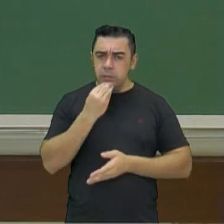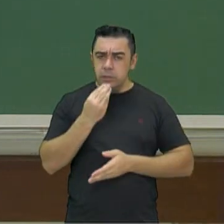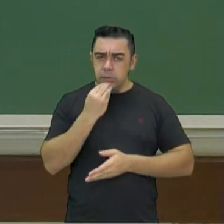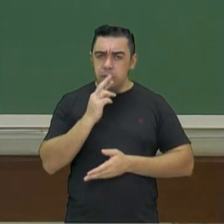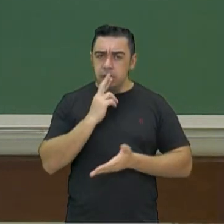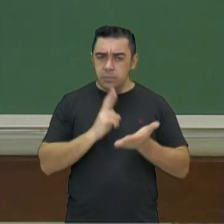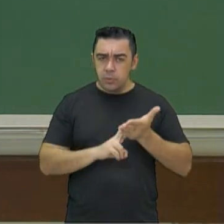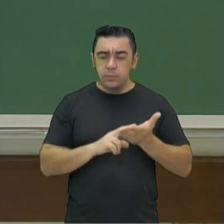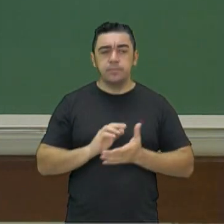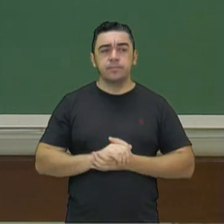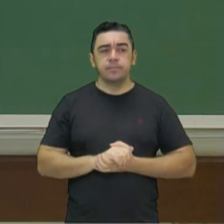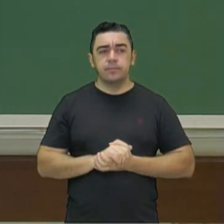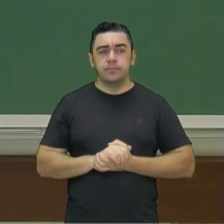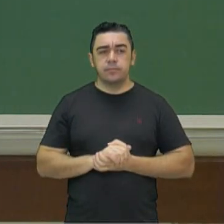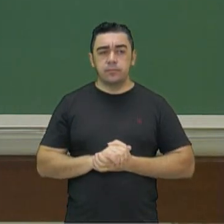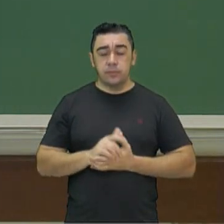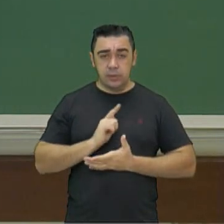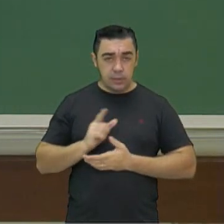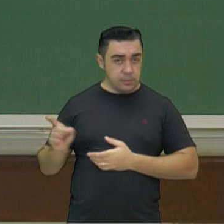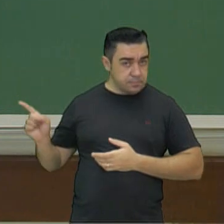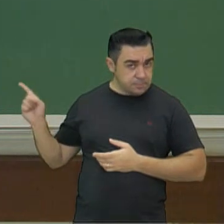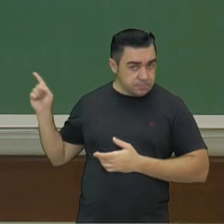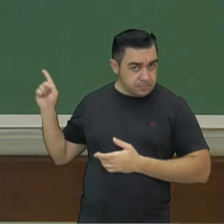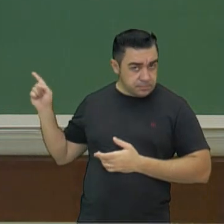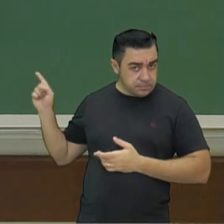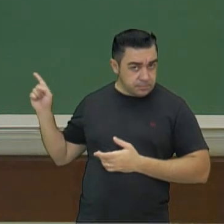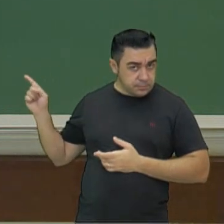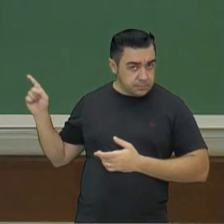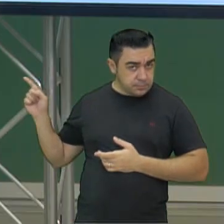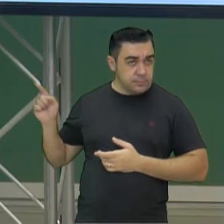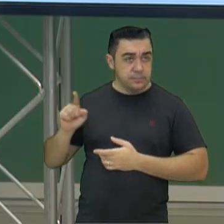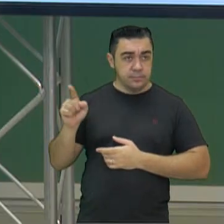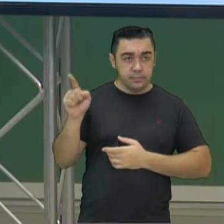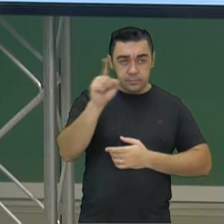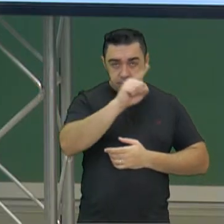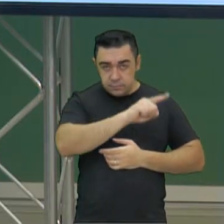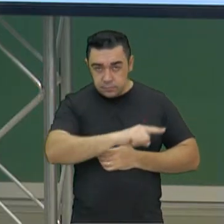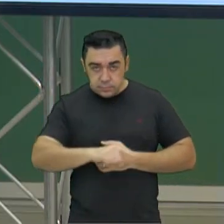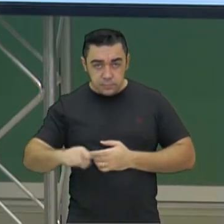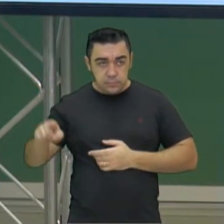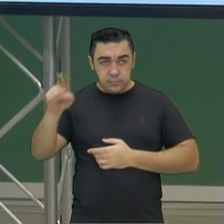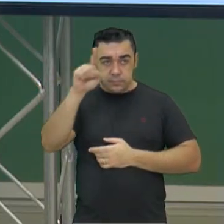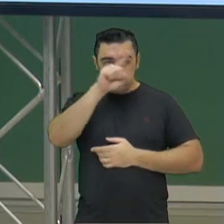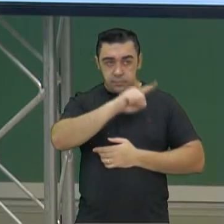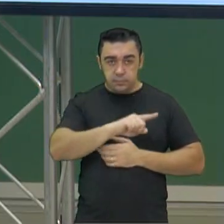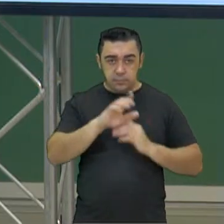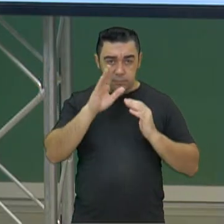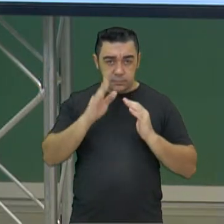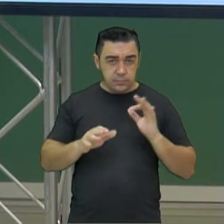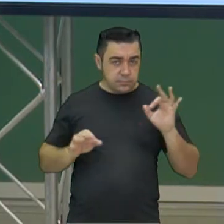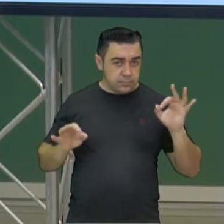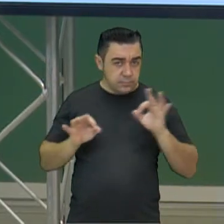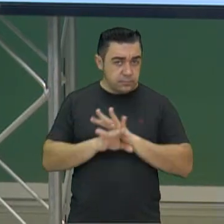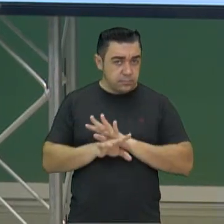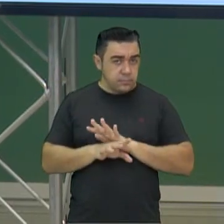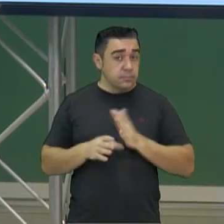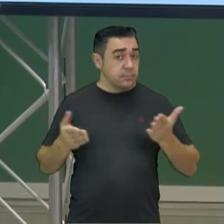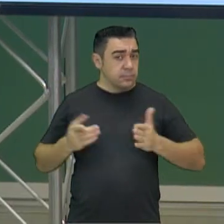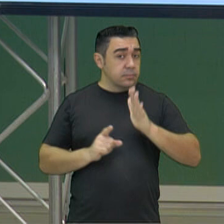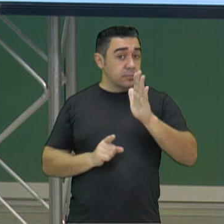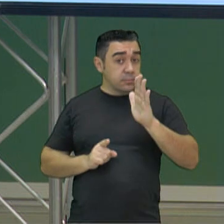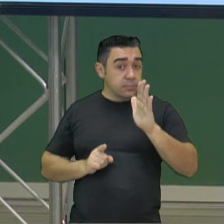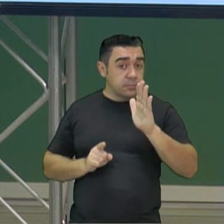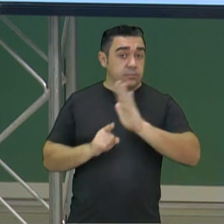Então, considere a elipse de equação. Lembra que eu falei que eu podia dar a equação para vocês e fazer perguntas da equação e não